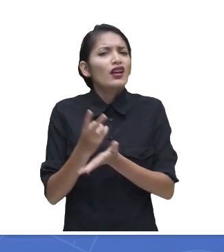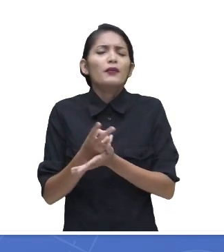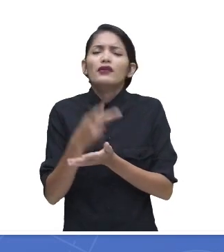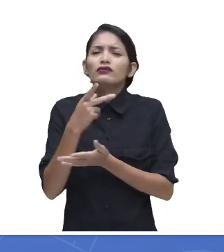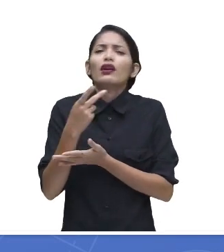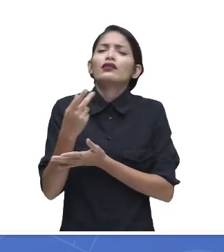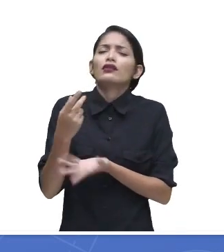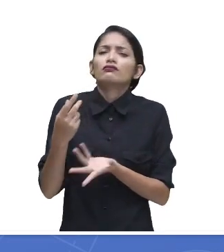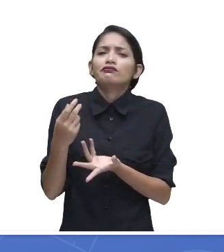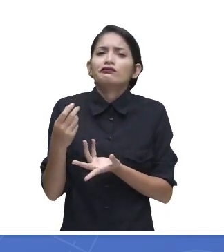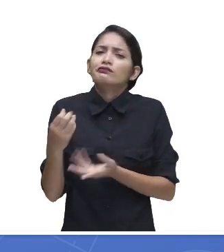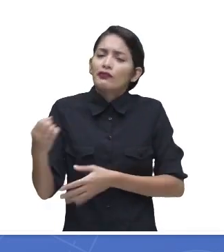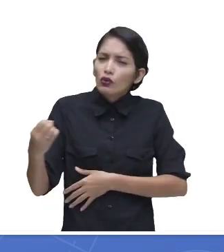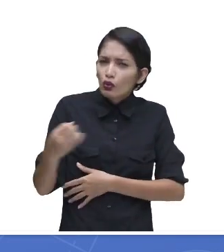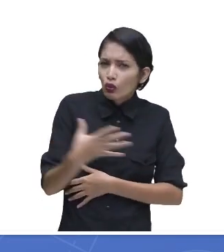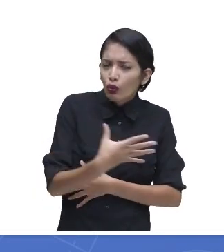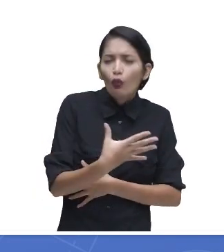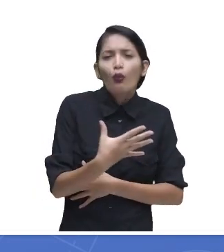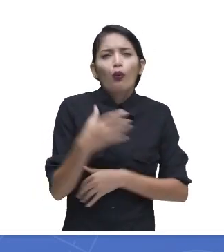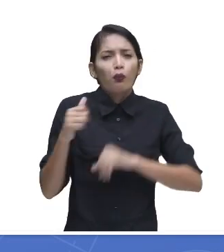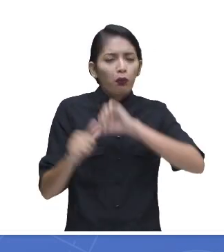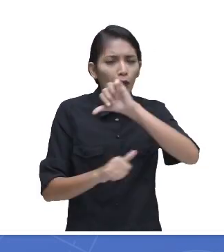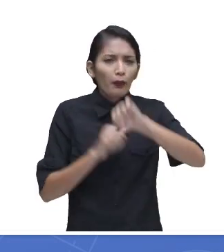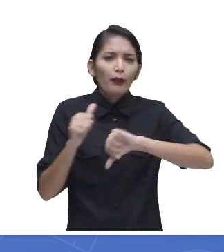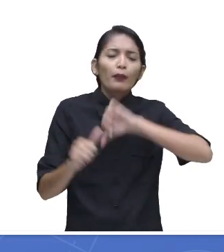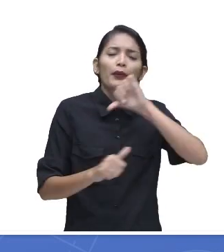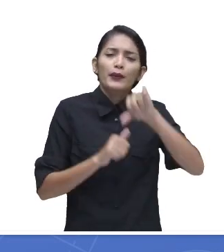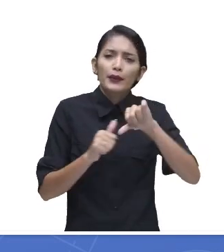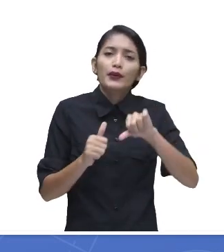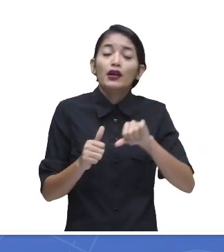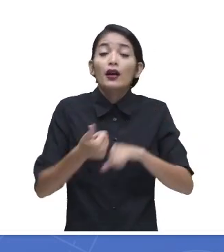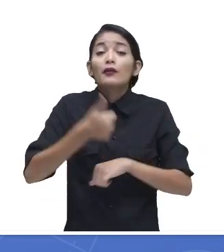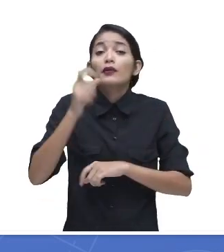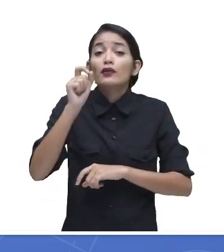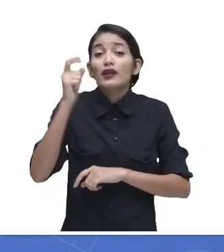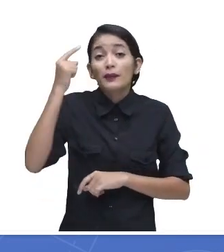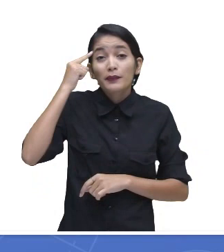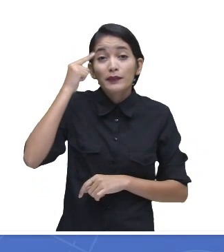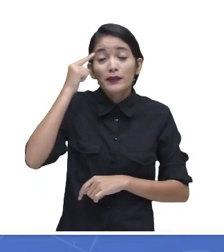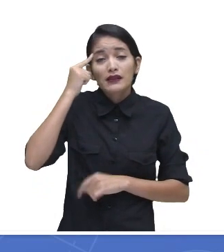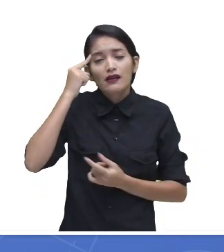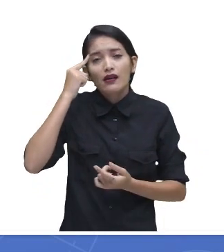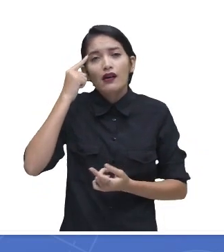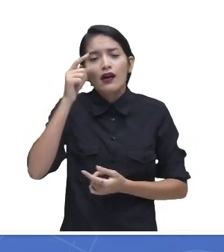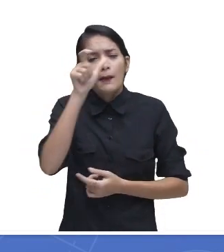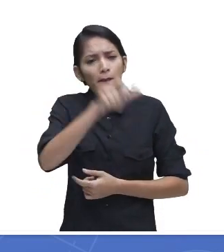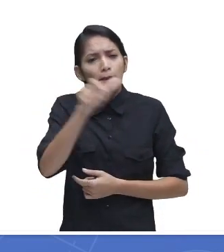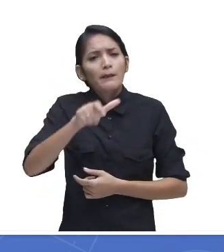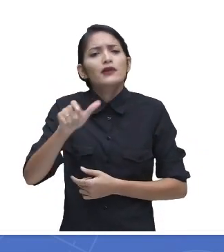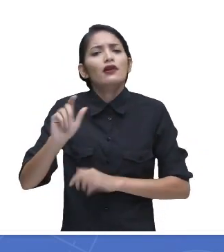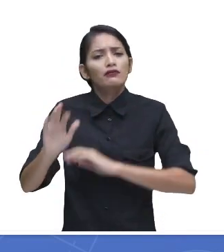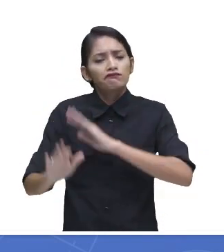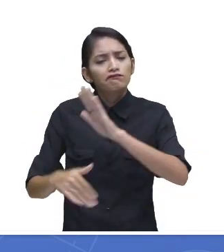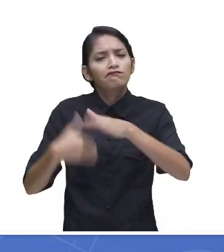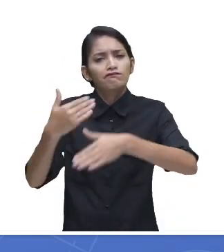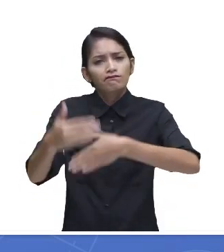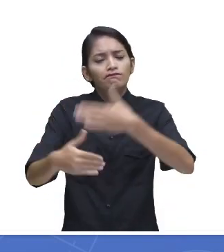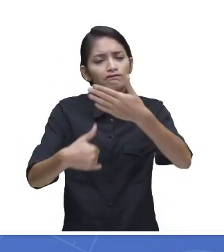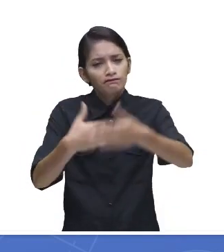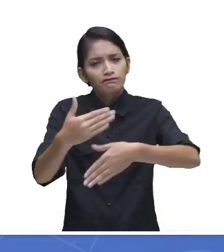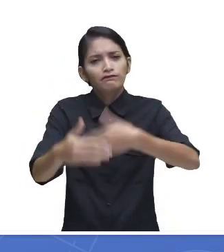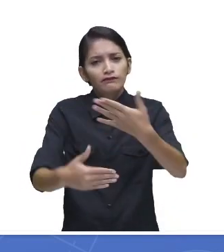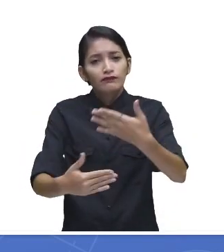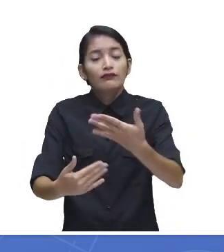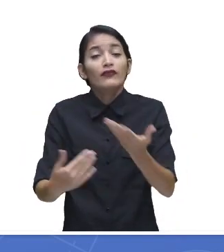modernidade, toda vez que se fala de moderno, a primeira coisa que vem na cabeça das pessoas é progresso. O progresso